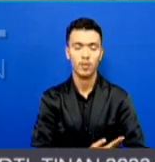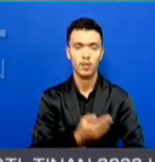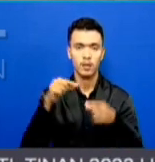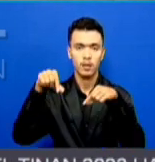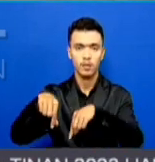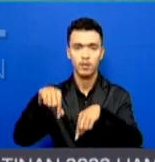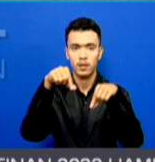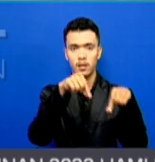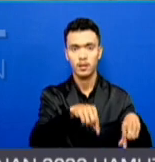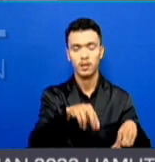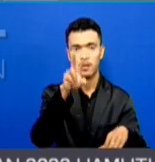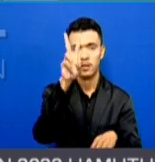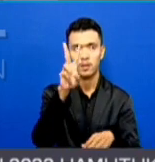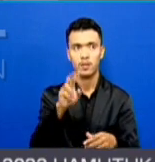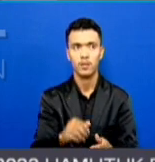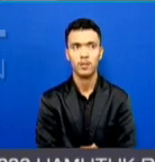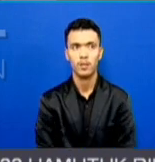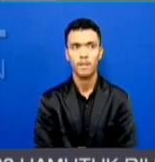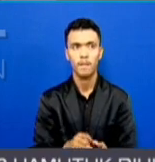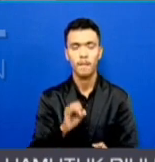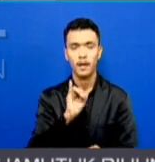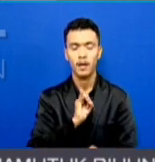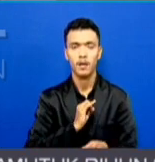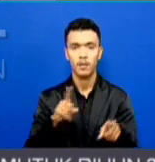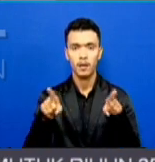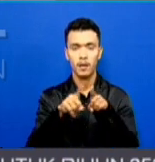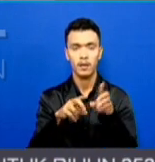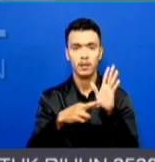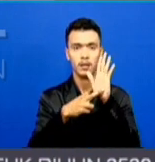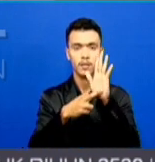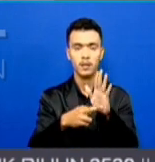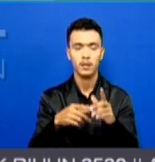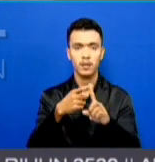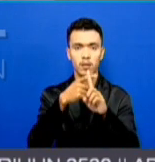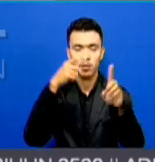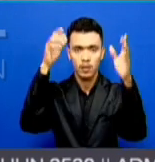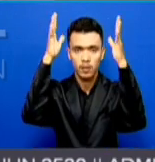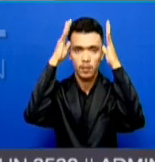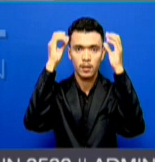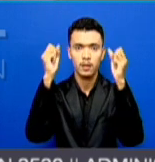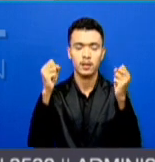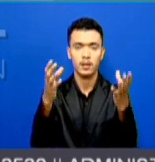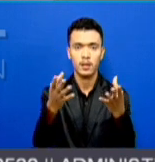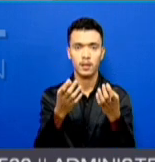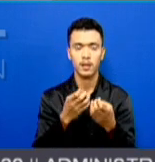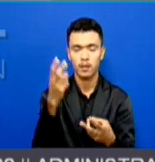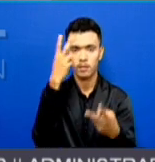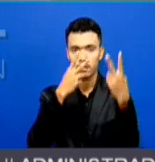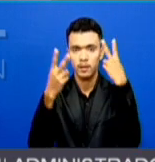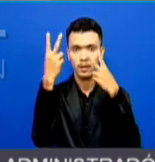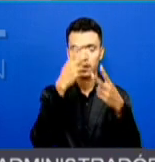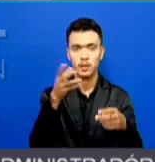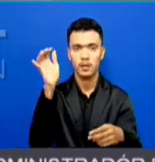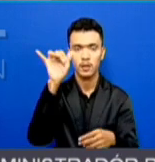na Indrua. Kawanesan representa Sire o Palácio Presidencial, a cara que me visita Sire,